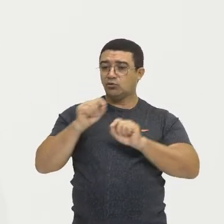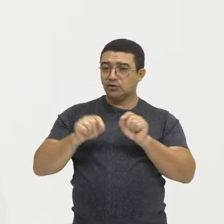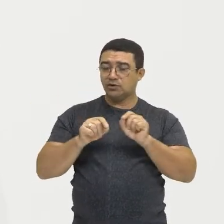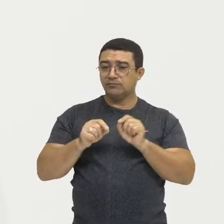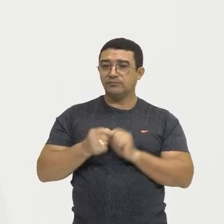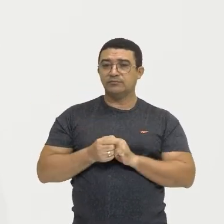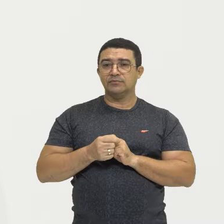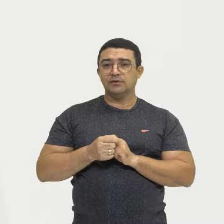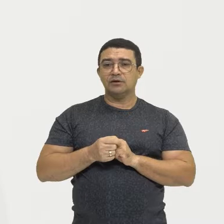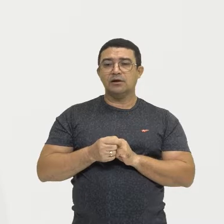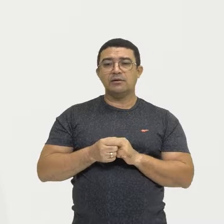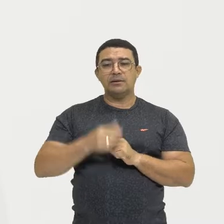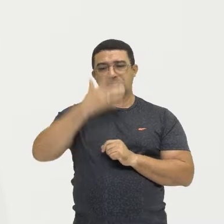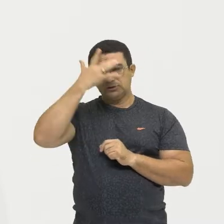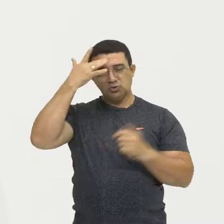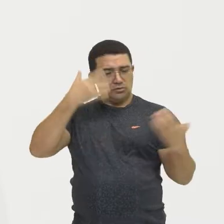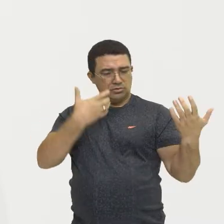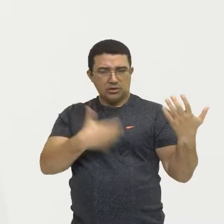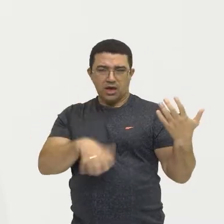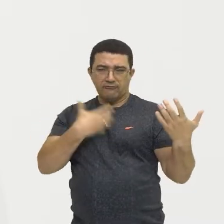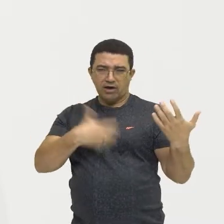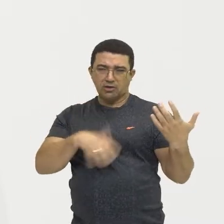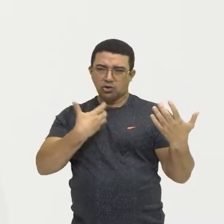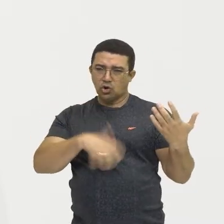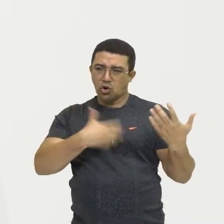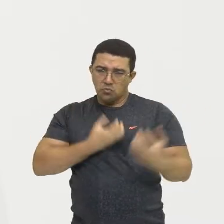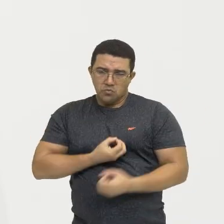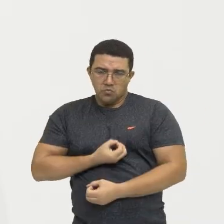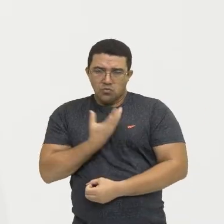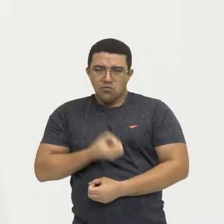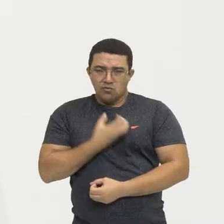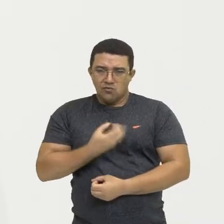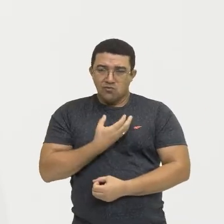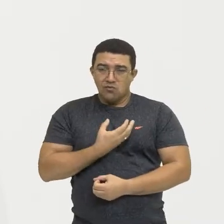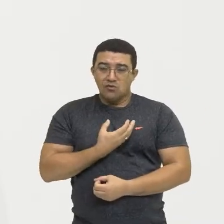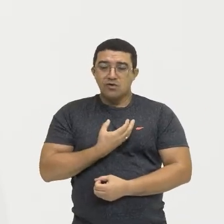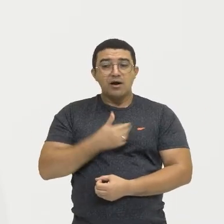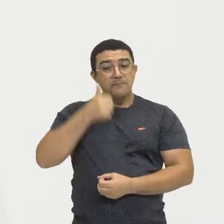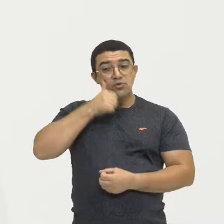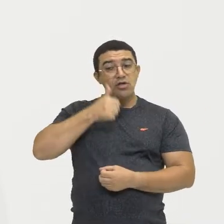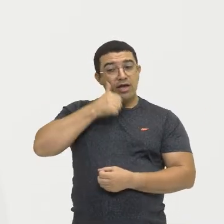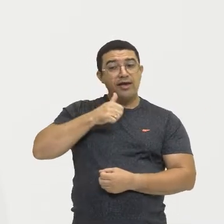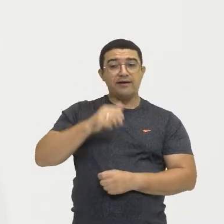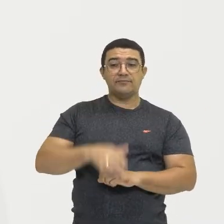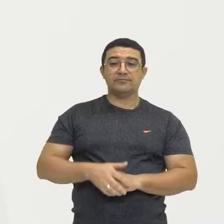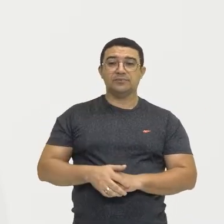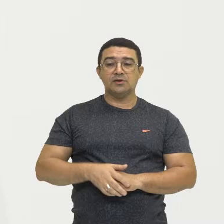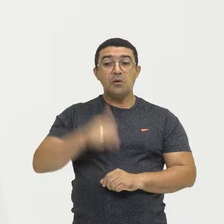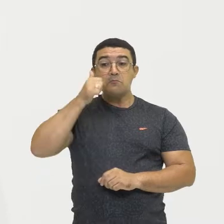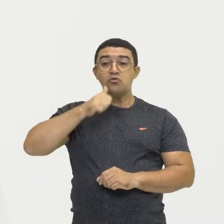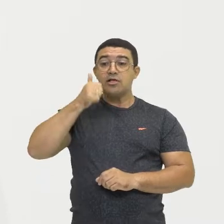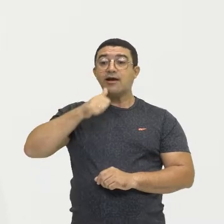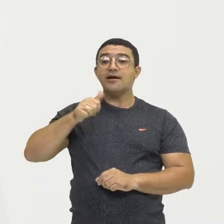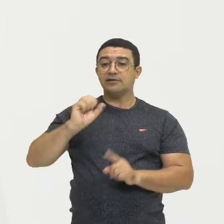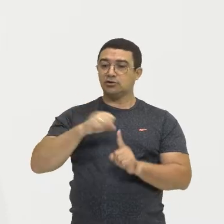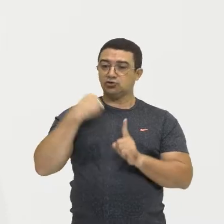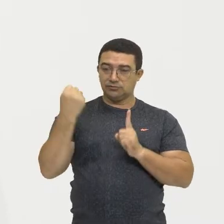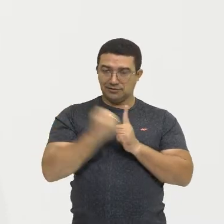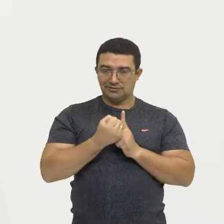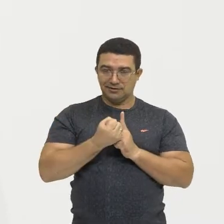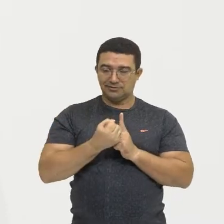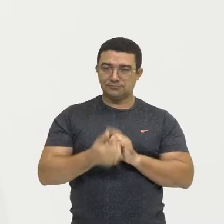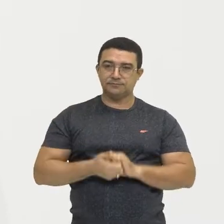do trovador ou do menestrel à dama, né? Aquela senhora da sociedade,